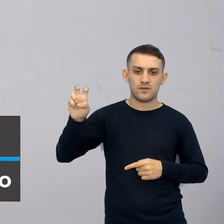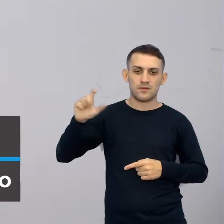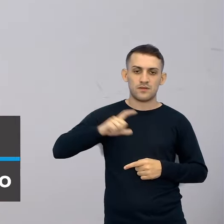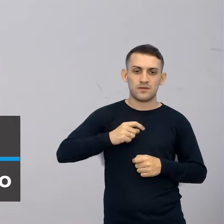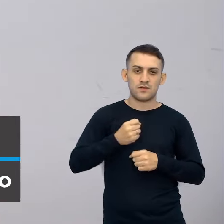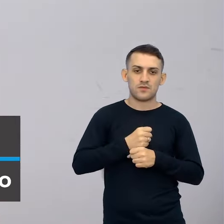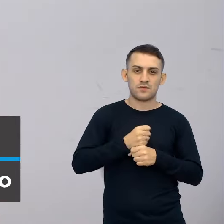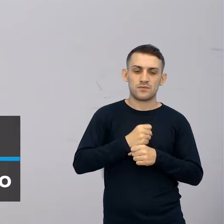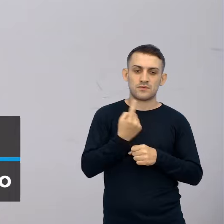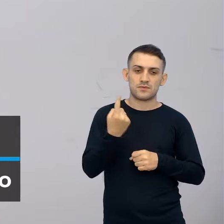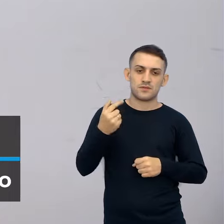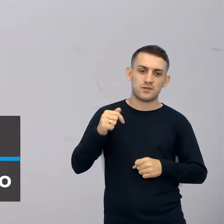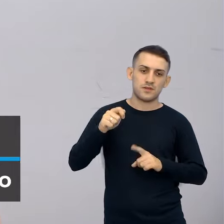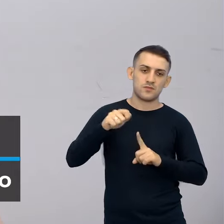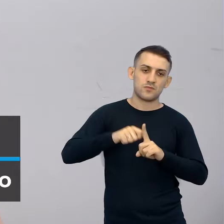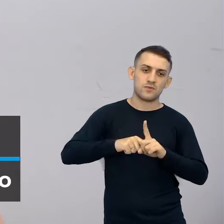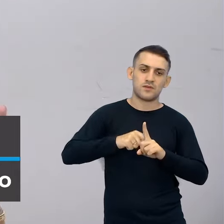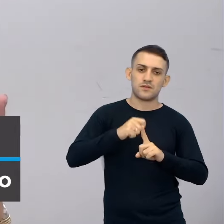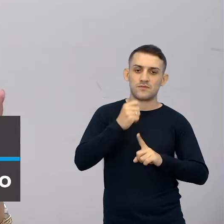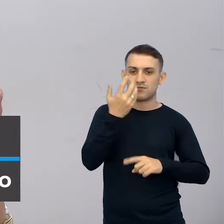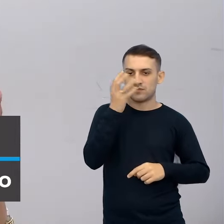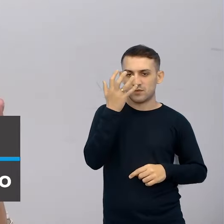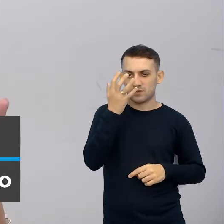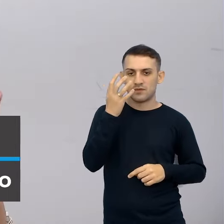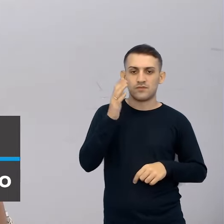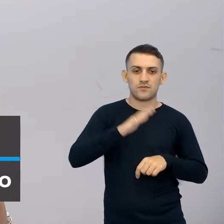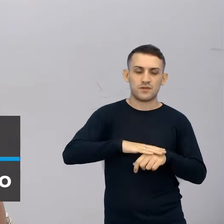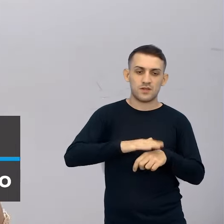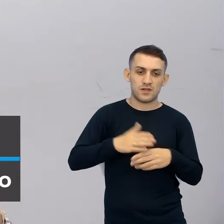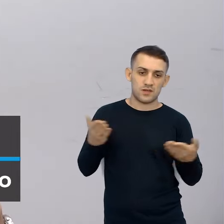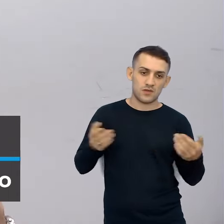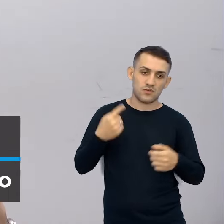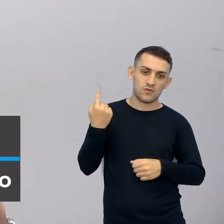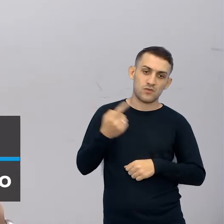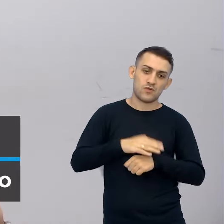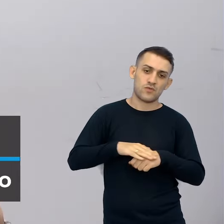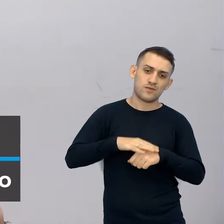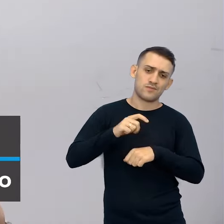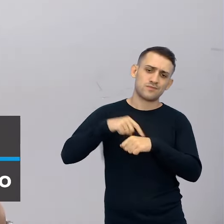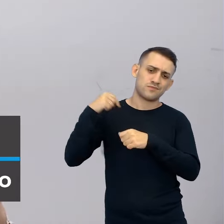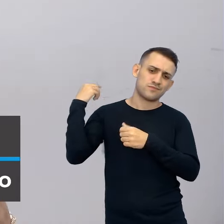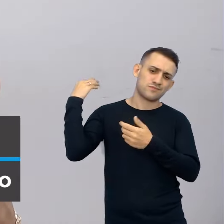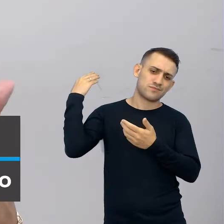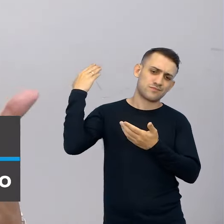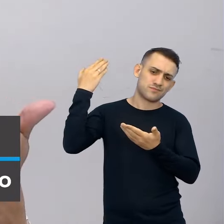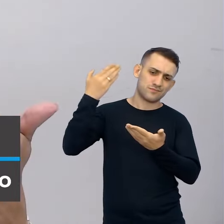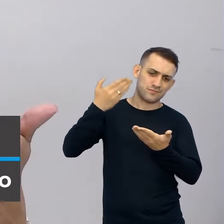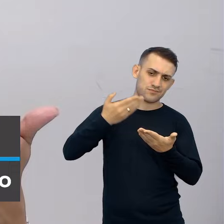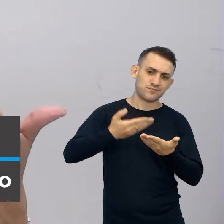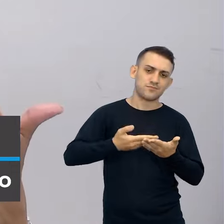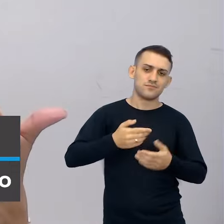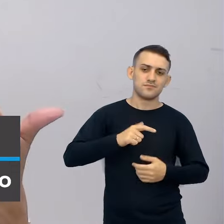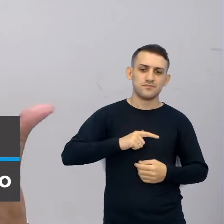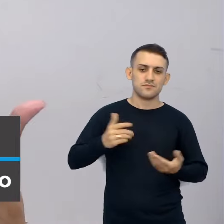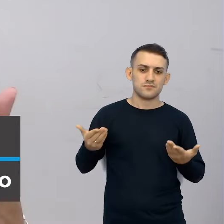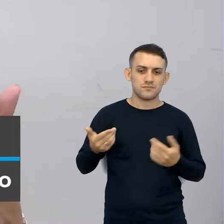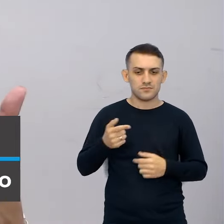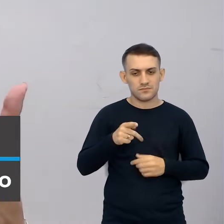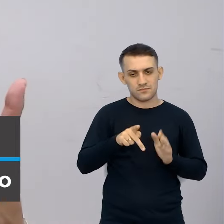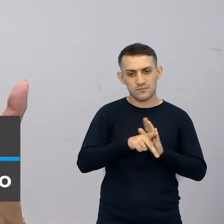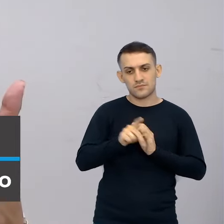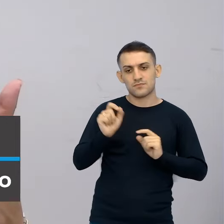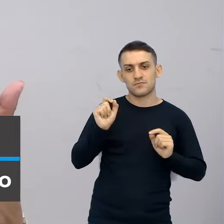de fevereiro que ela foi homologada. E a gente já está nessa conversa há mais tempo. Então, e o que de alguma